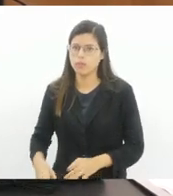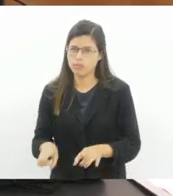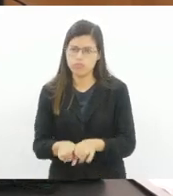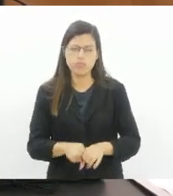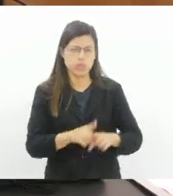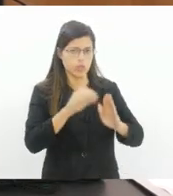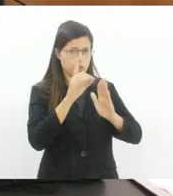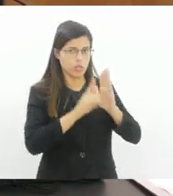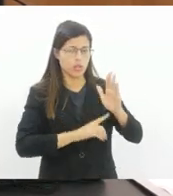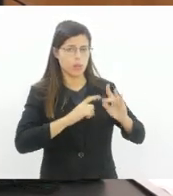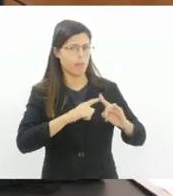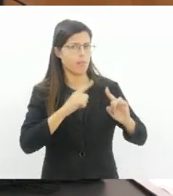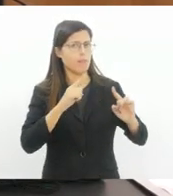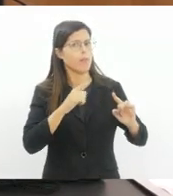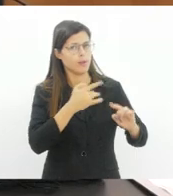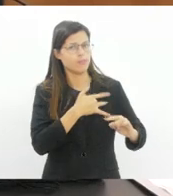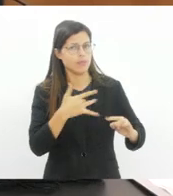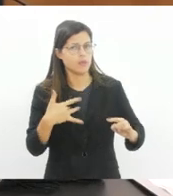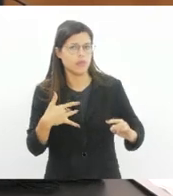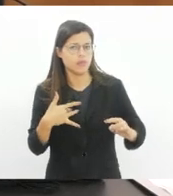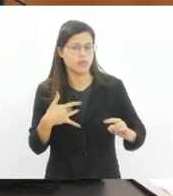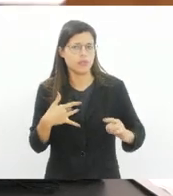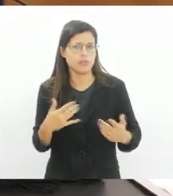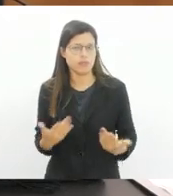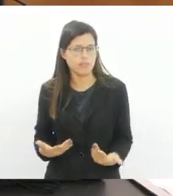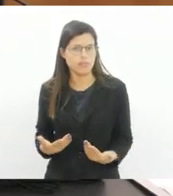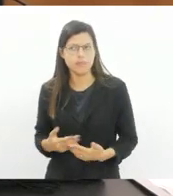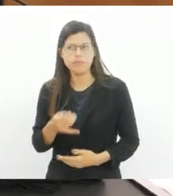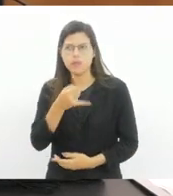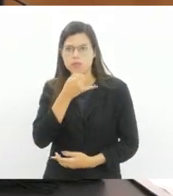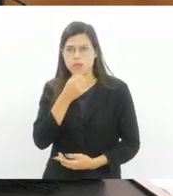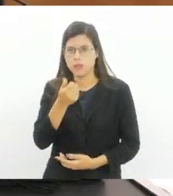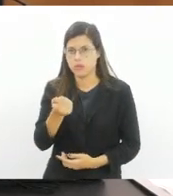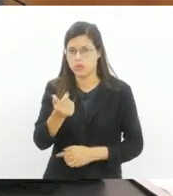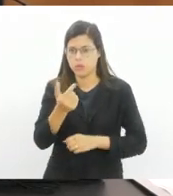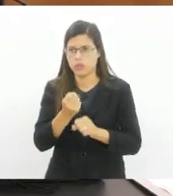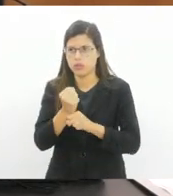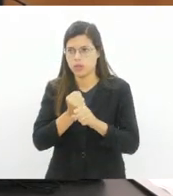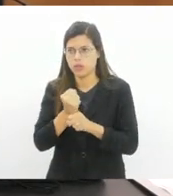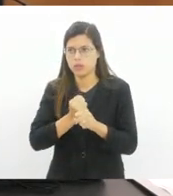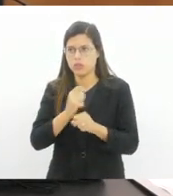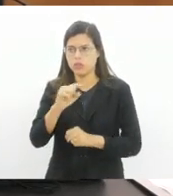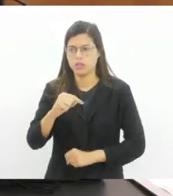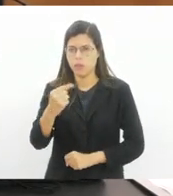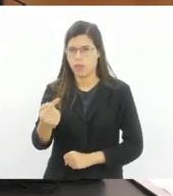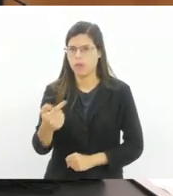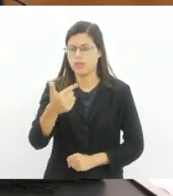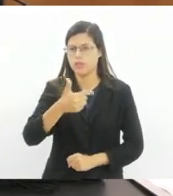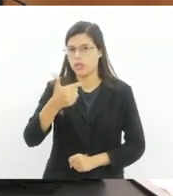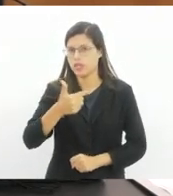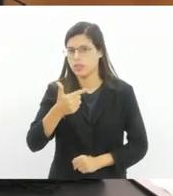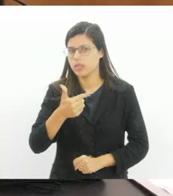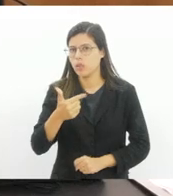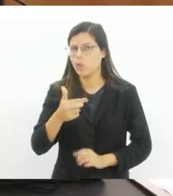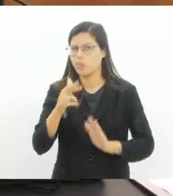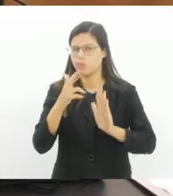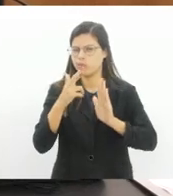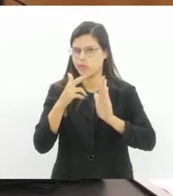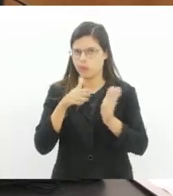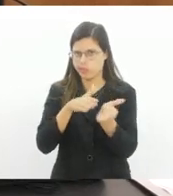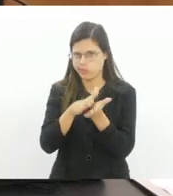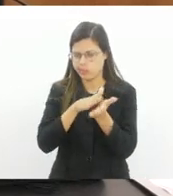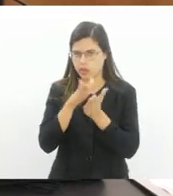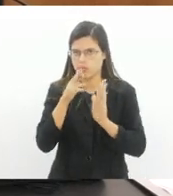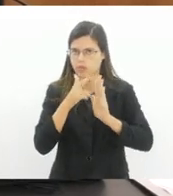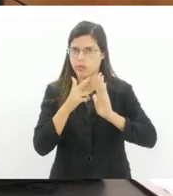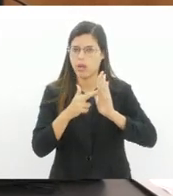de saúde pública. E, infelizmente, 12 anos depois da segunda edição da norma técnica, nós ainda